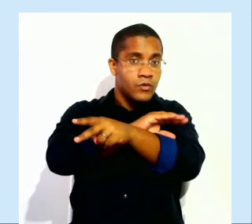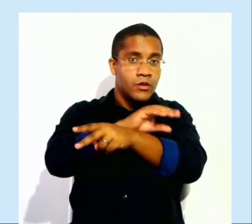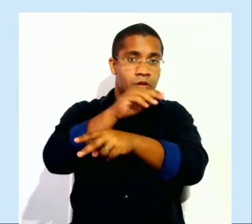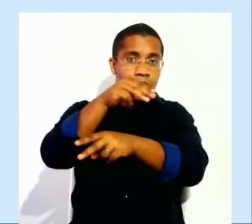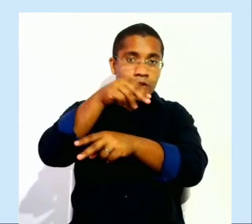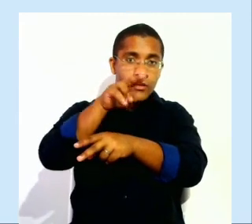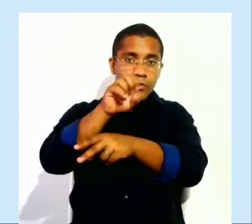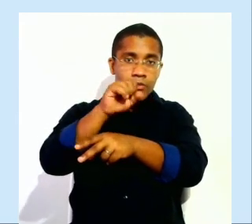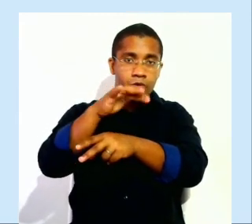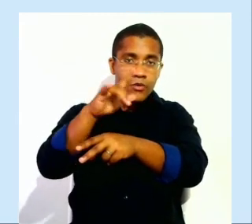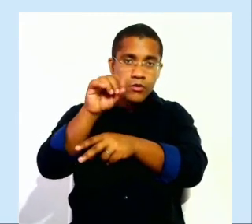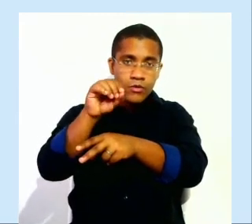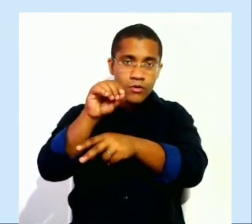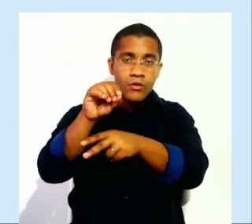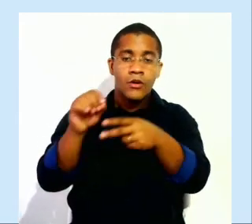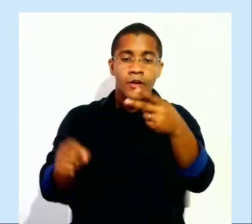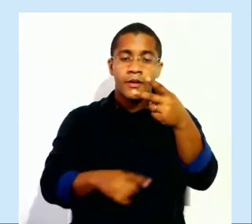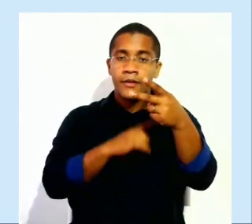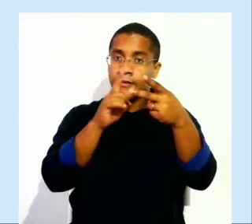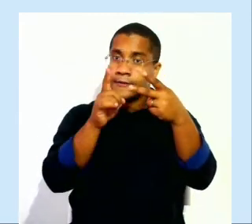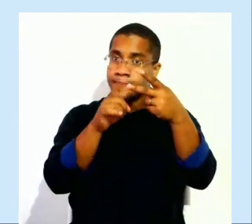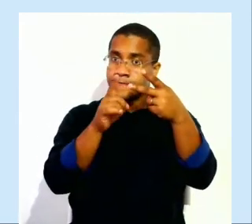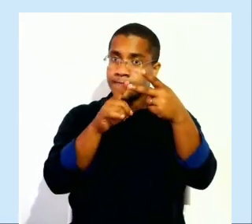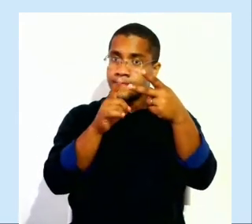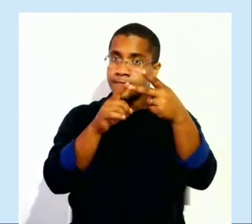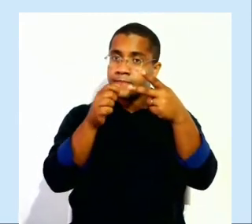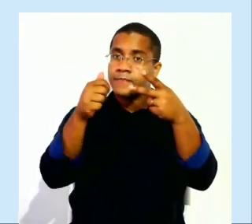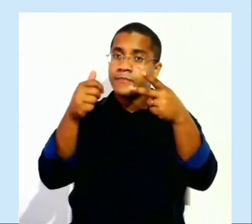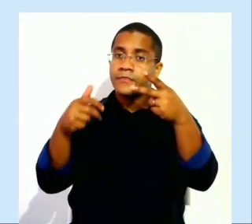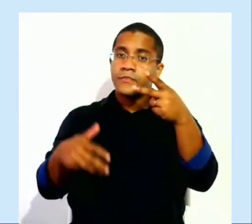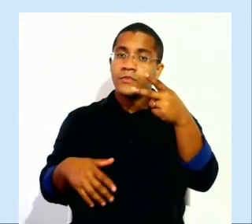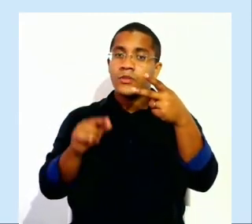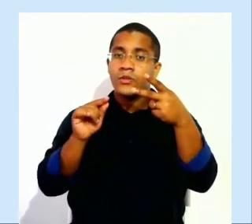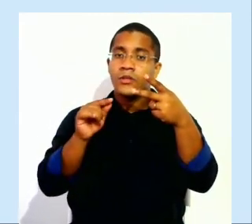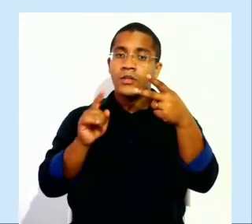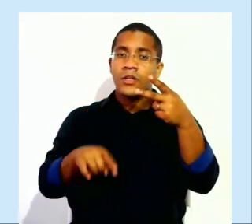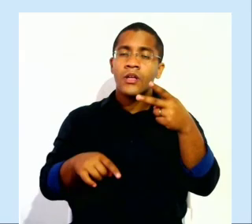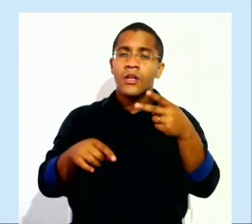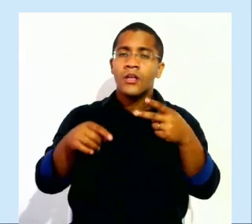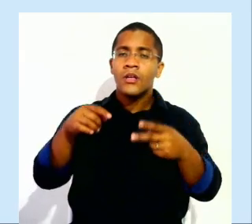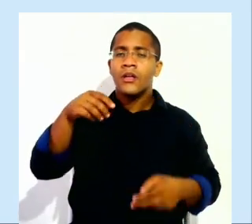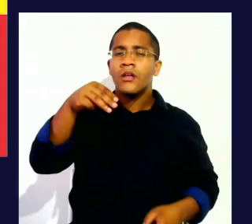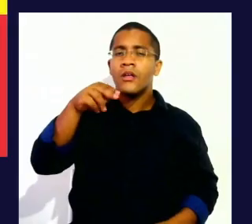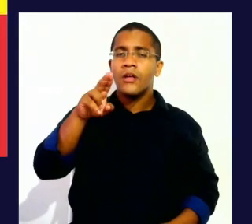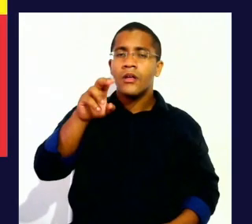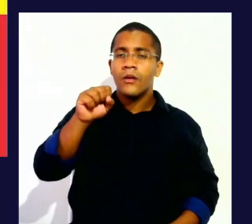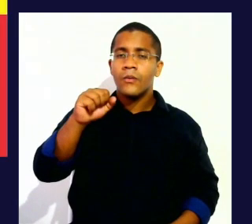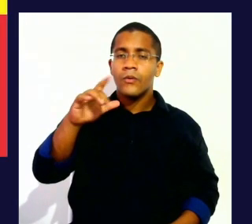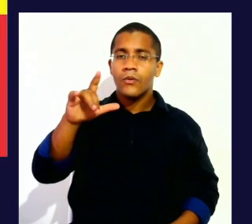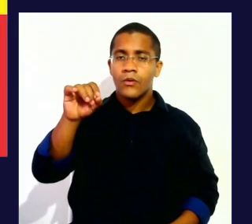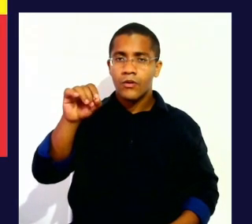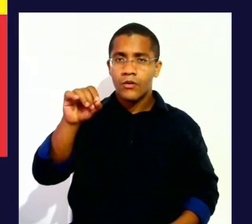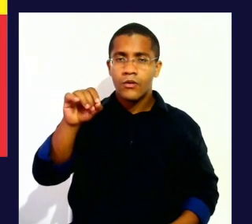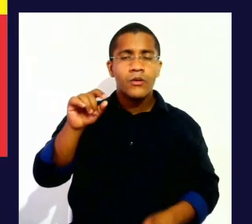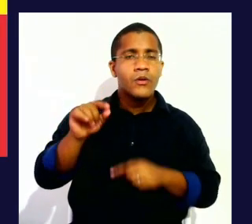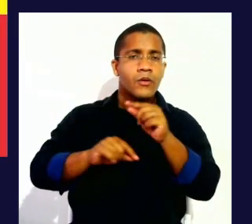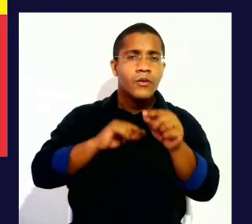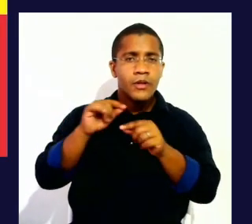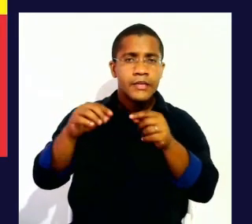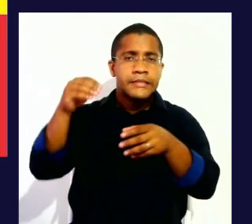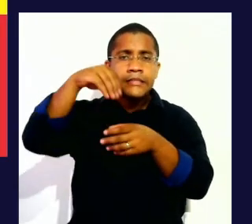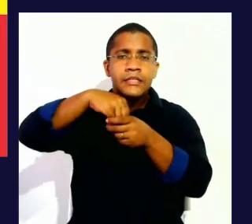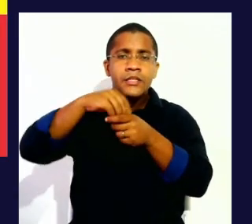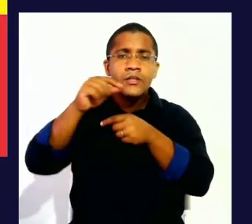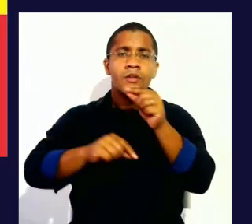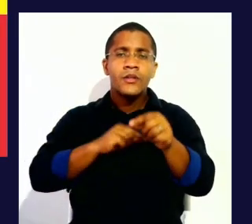está ligado diretamente aos nossos ossos. No sistema muscular, a gente vai falar sobre os músculos. Os músculos, na realidade,